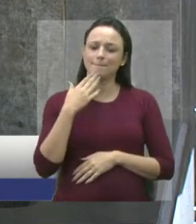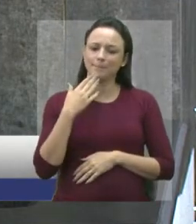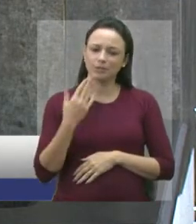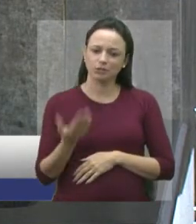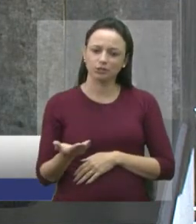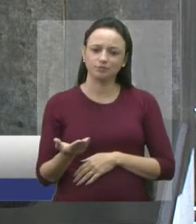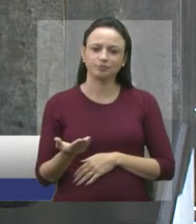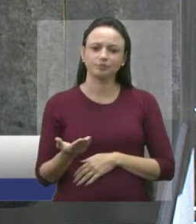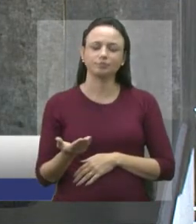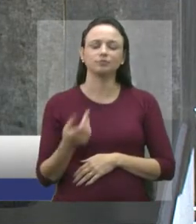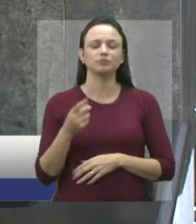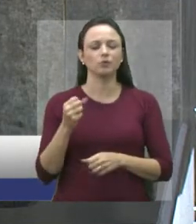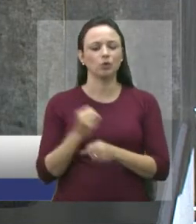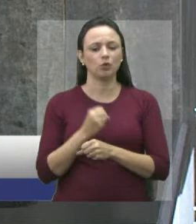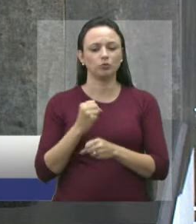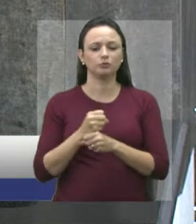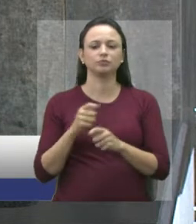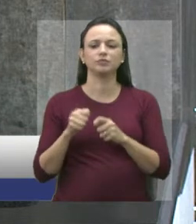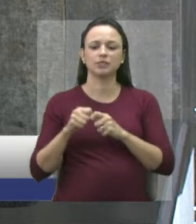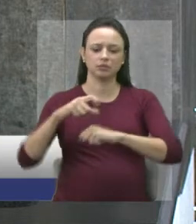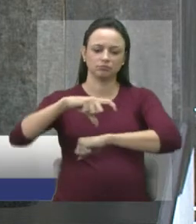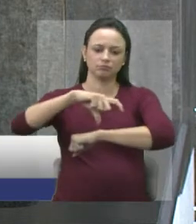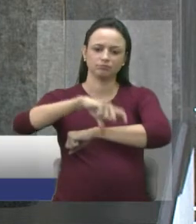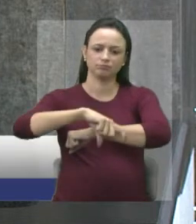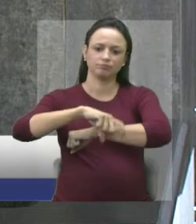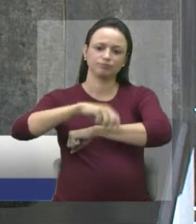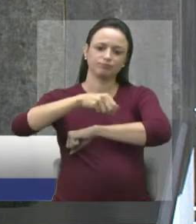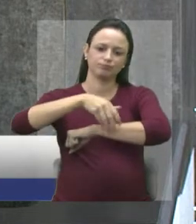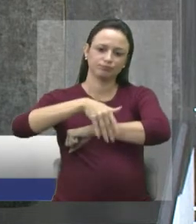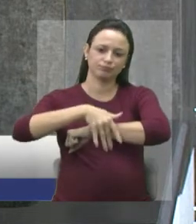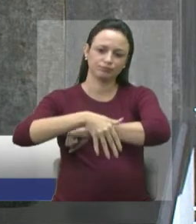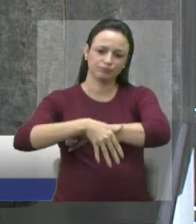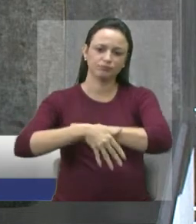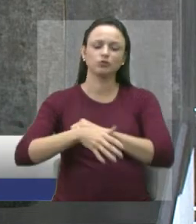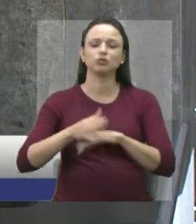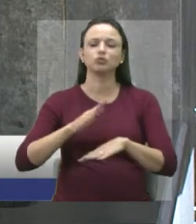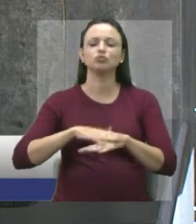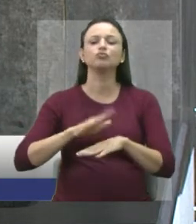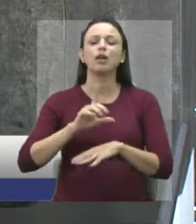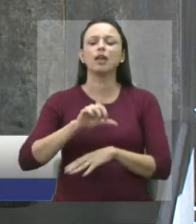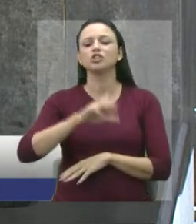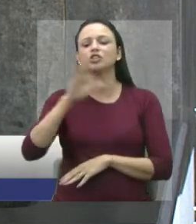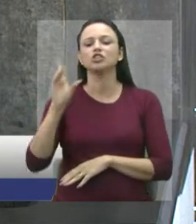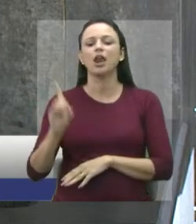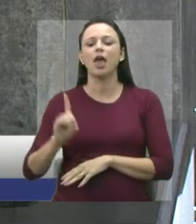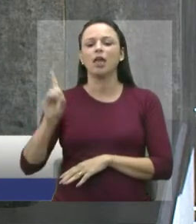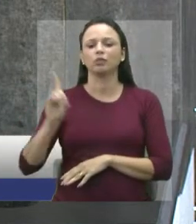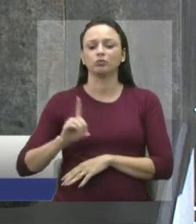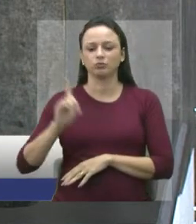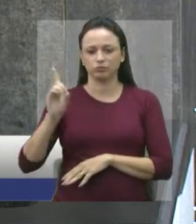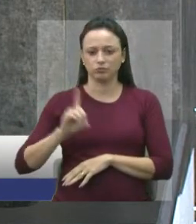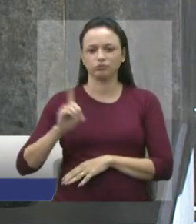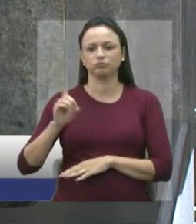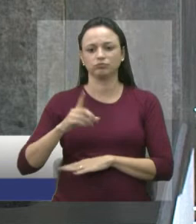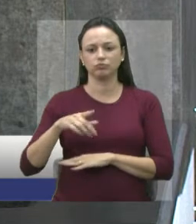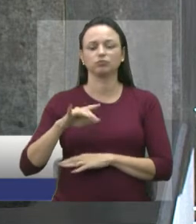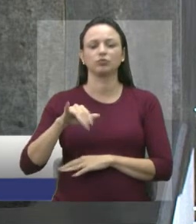possibilidade da construção de uma boca de lobo às margens direita da Avenida João Ferraz